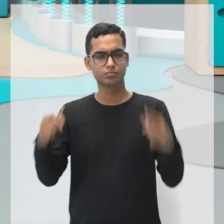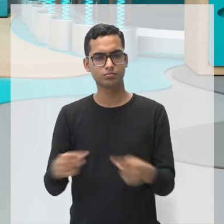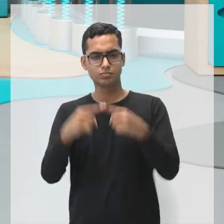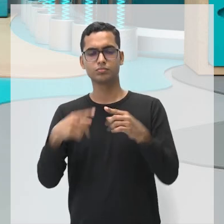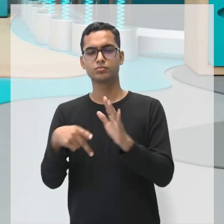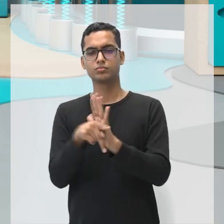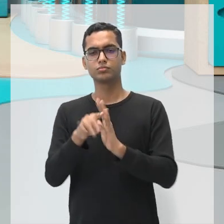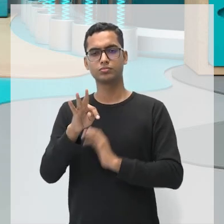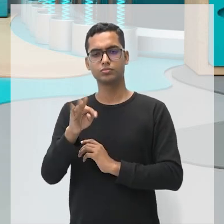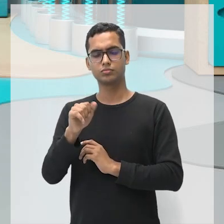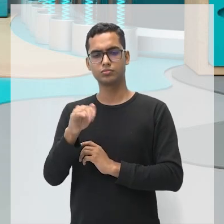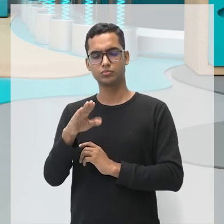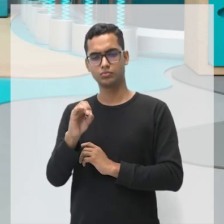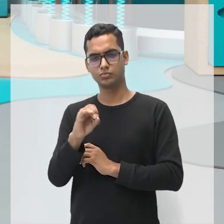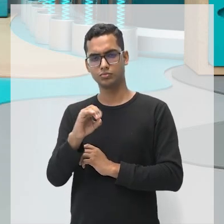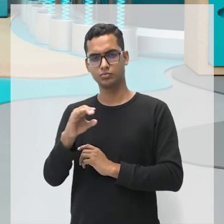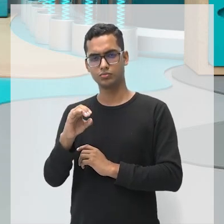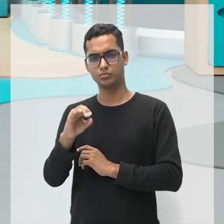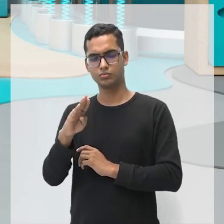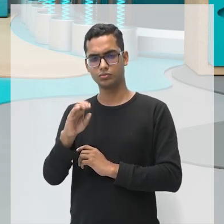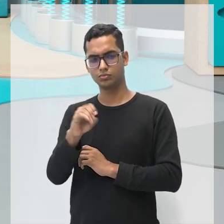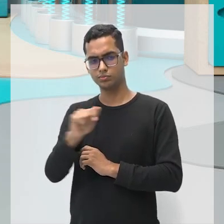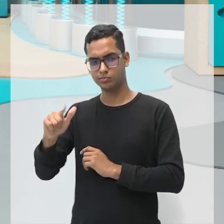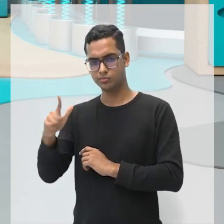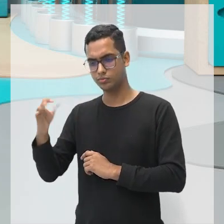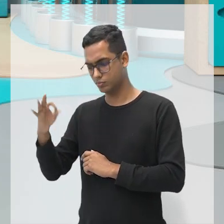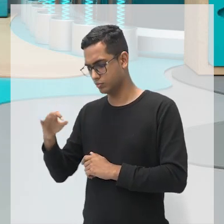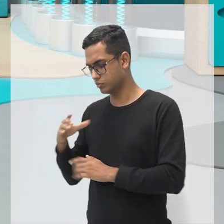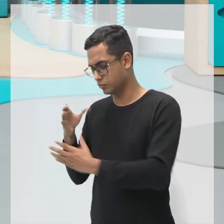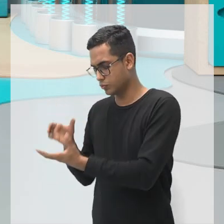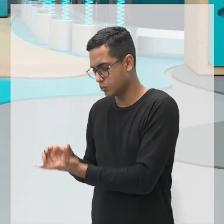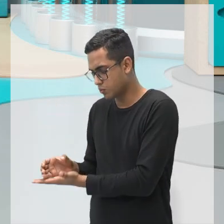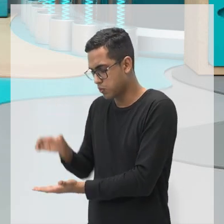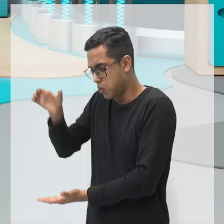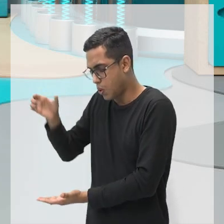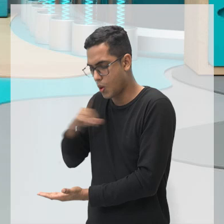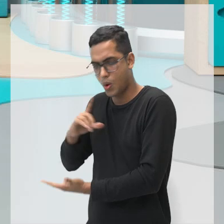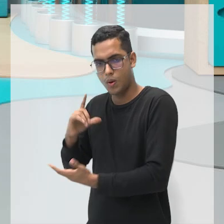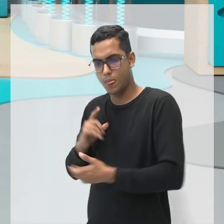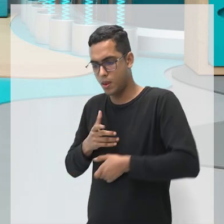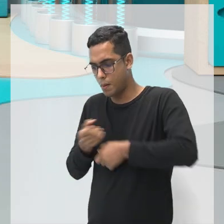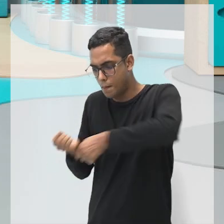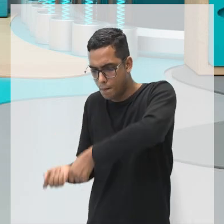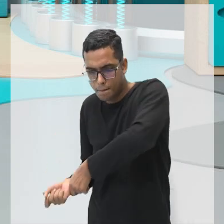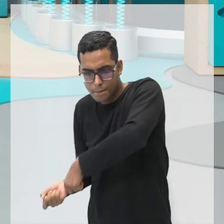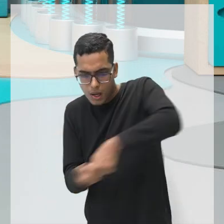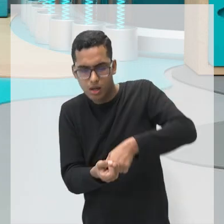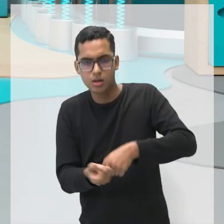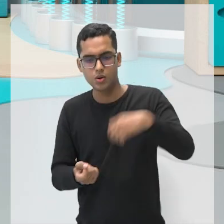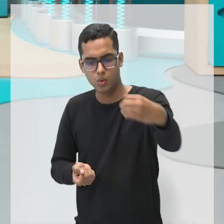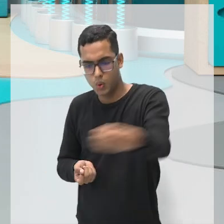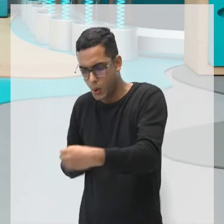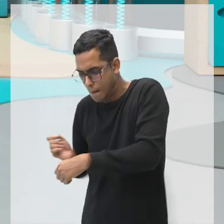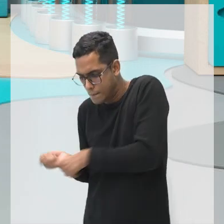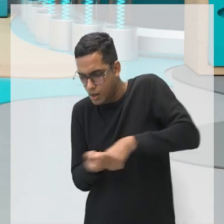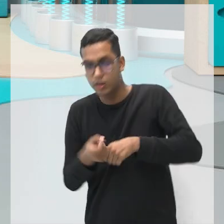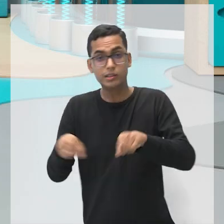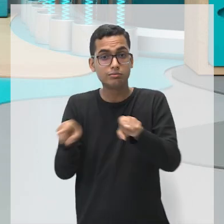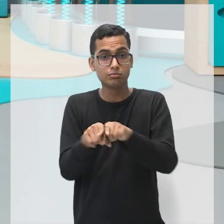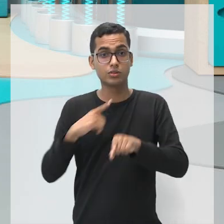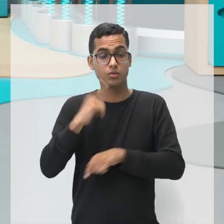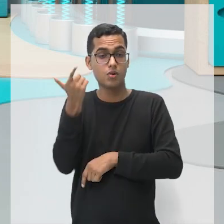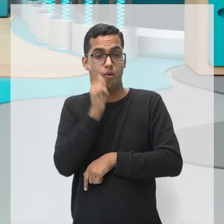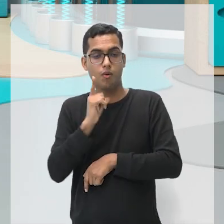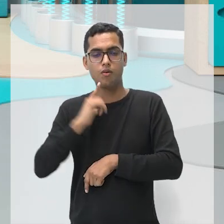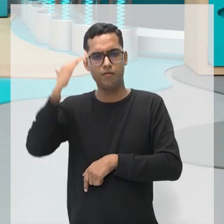O fato é que este jogo se popularizou no país, principalmente pela acessibilidade. E aí eu lembro vocês que